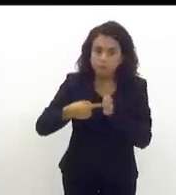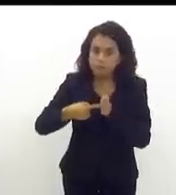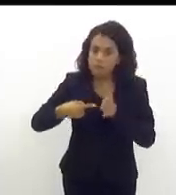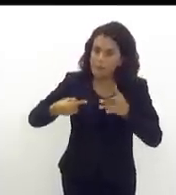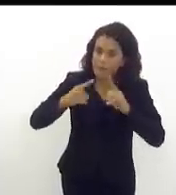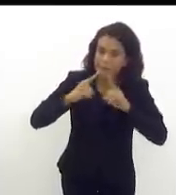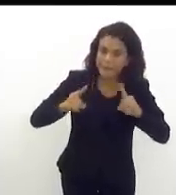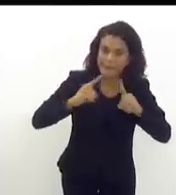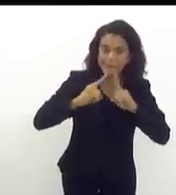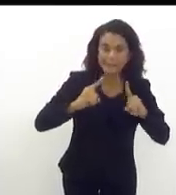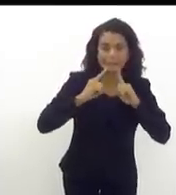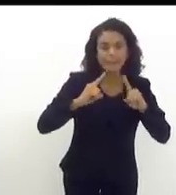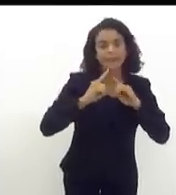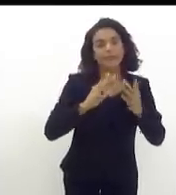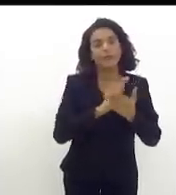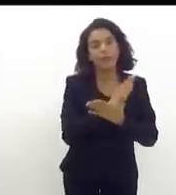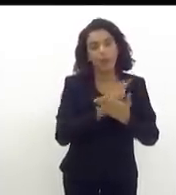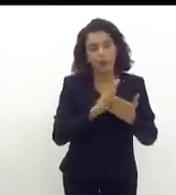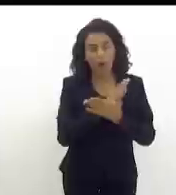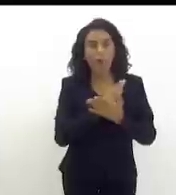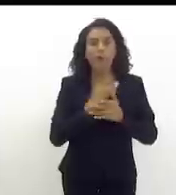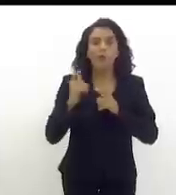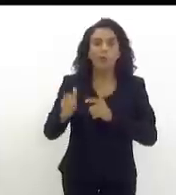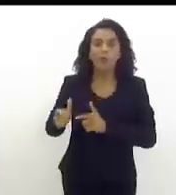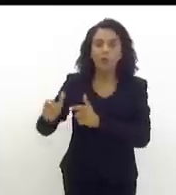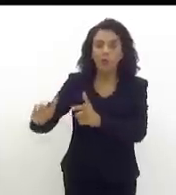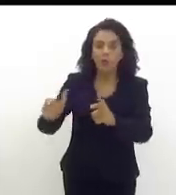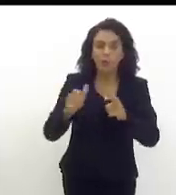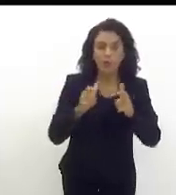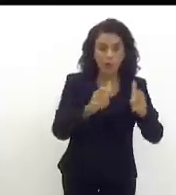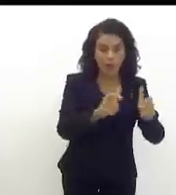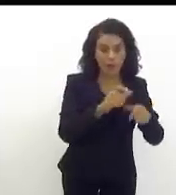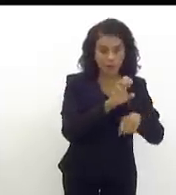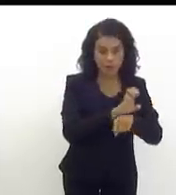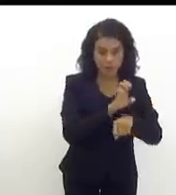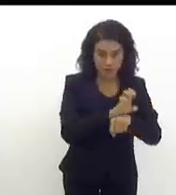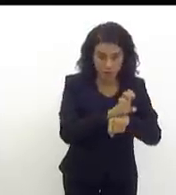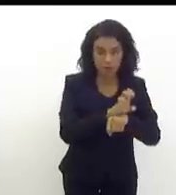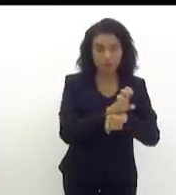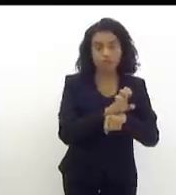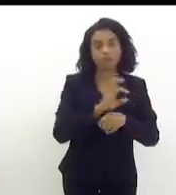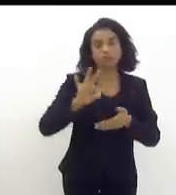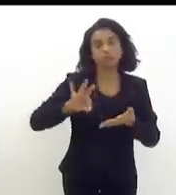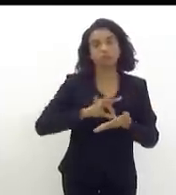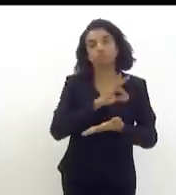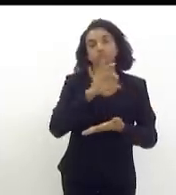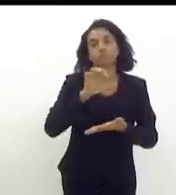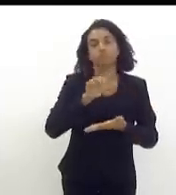que alguns pontos do nosso Estado inscritos